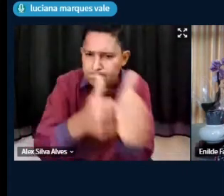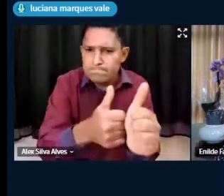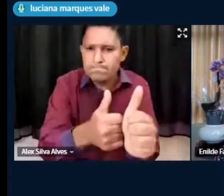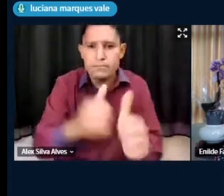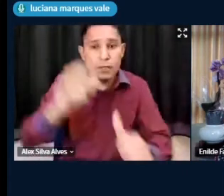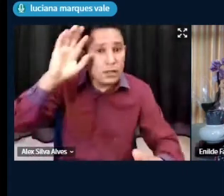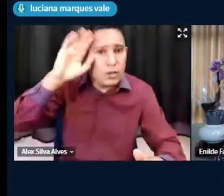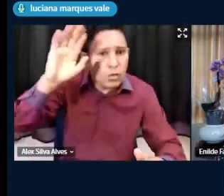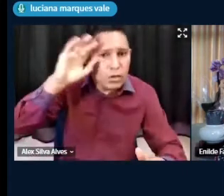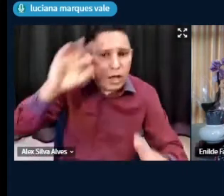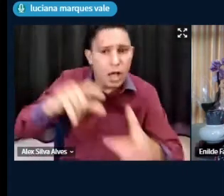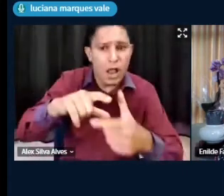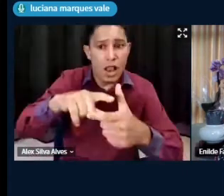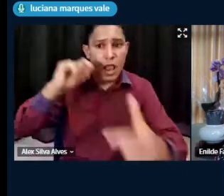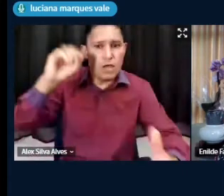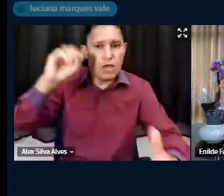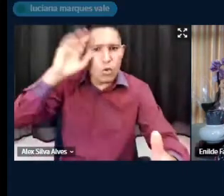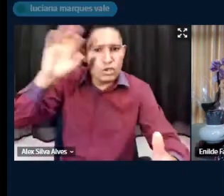da área de informática,